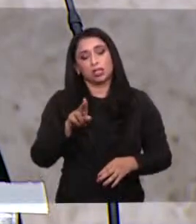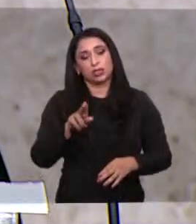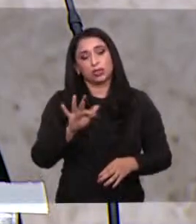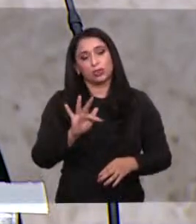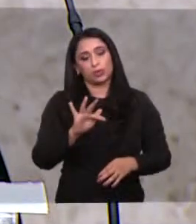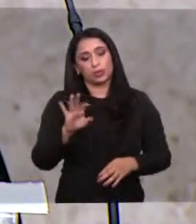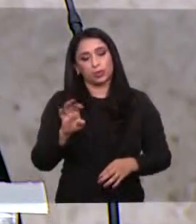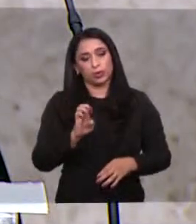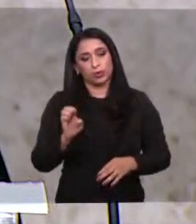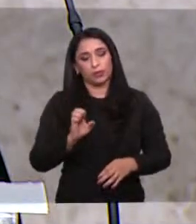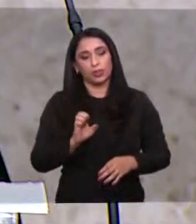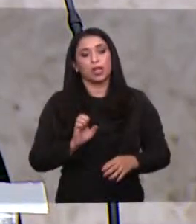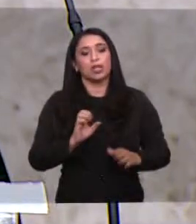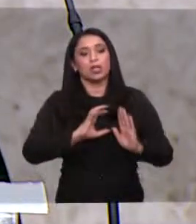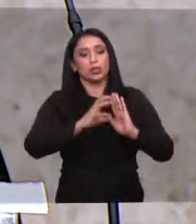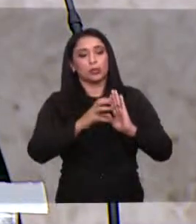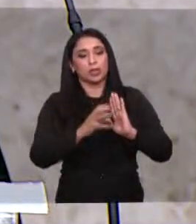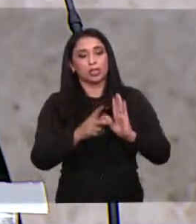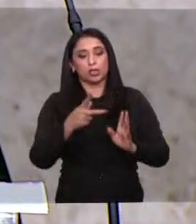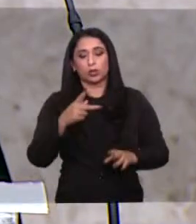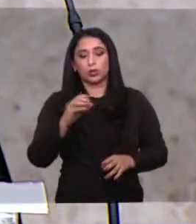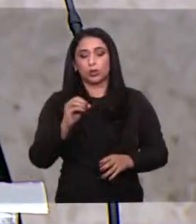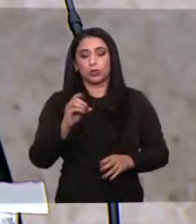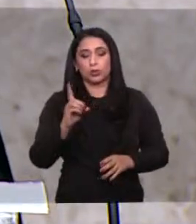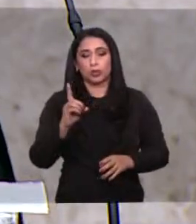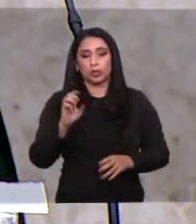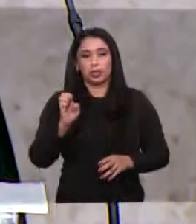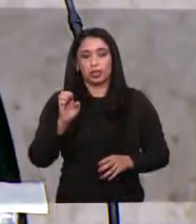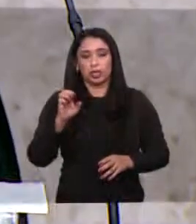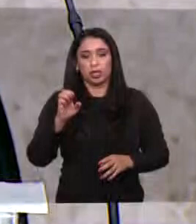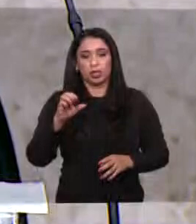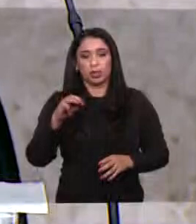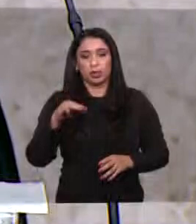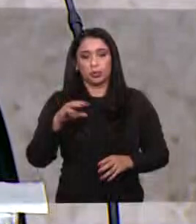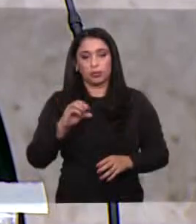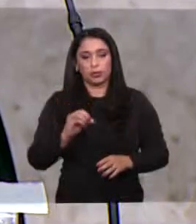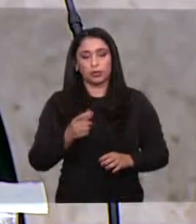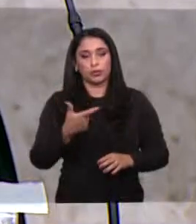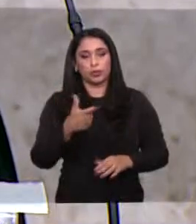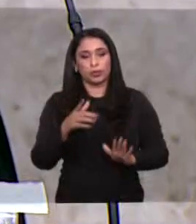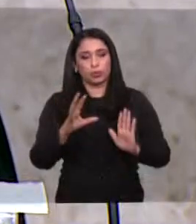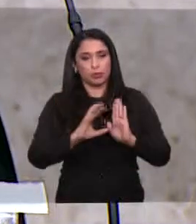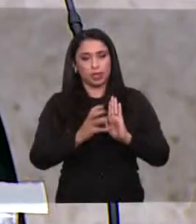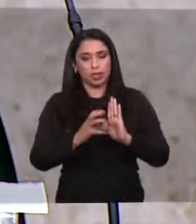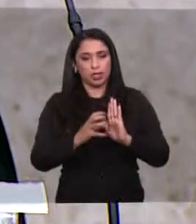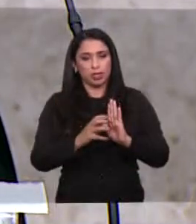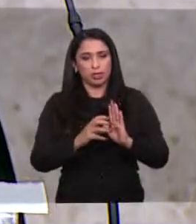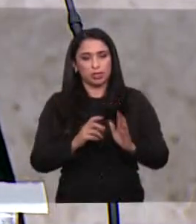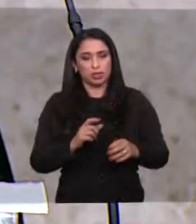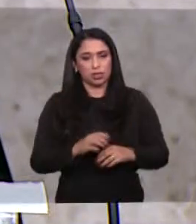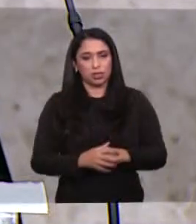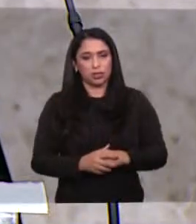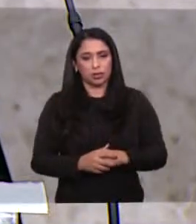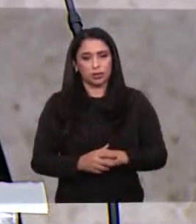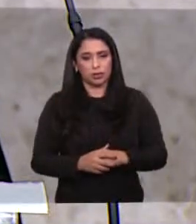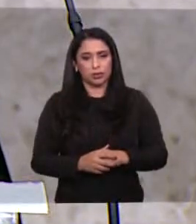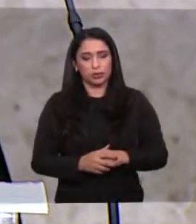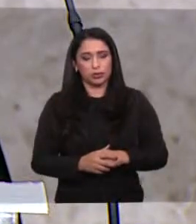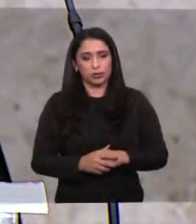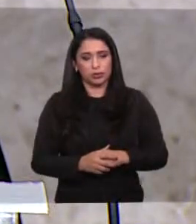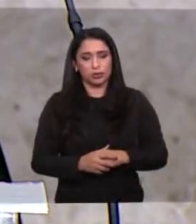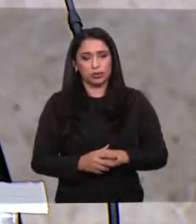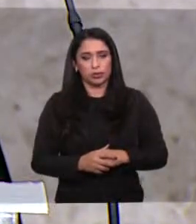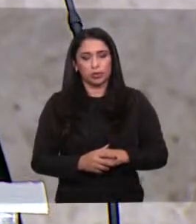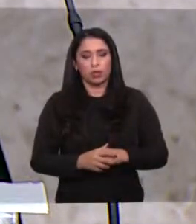políticos Podemos, acho que é Cidadania ou outro, né? A terceira,